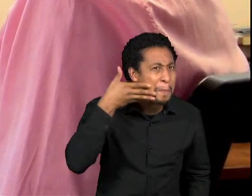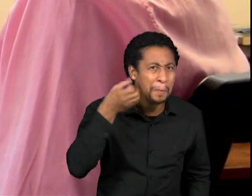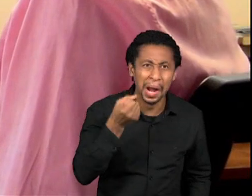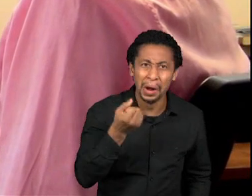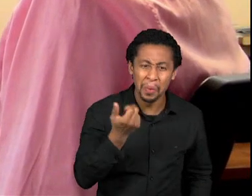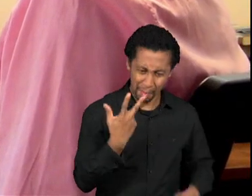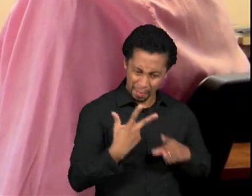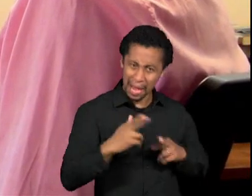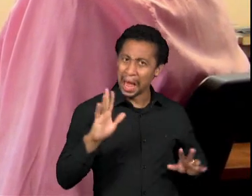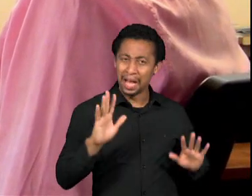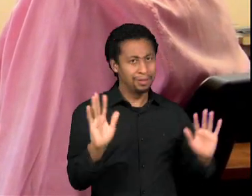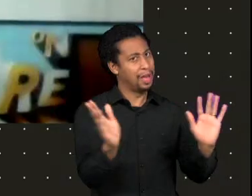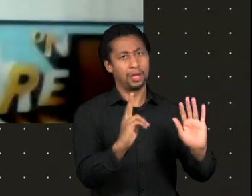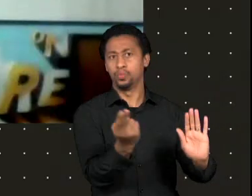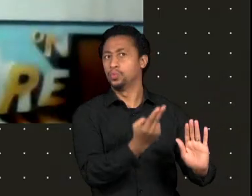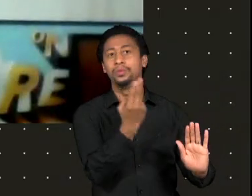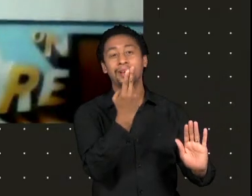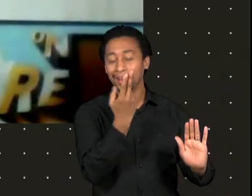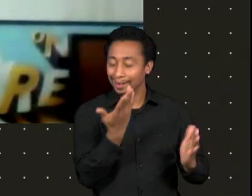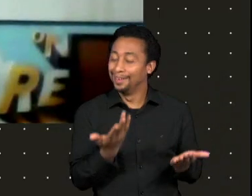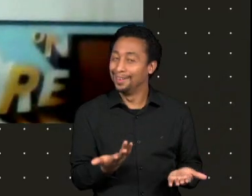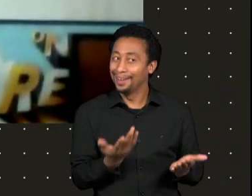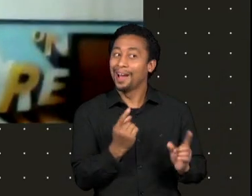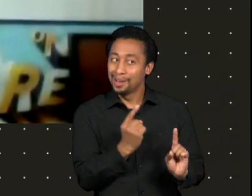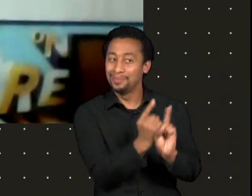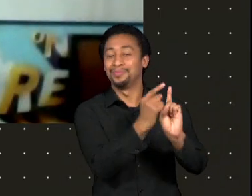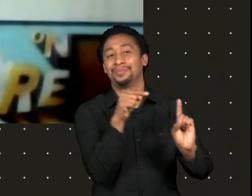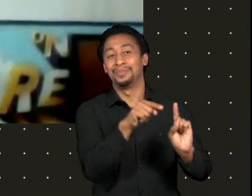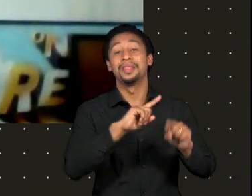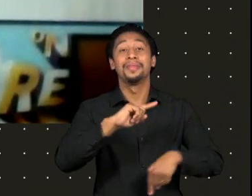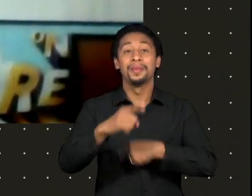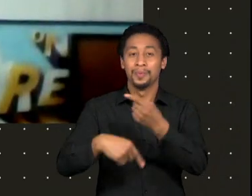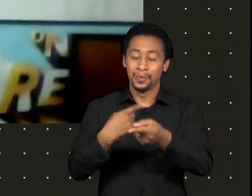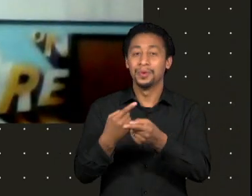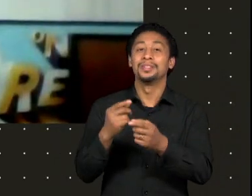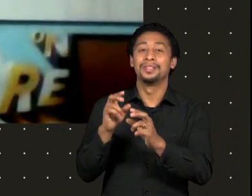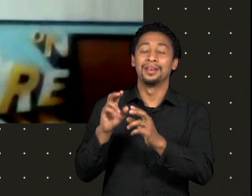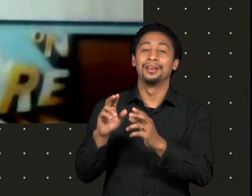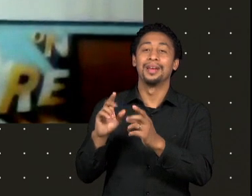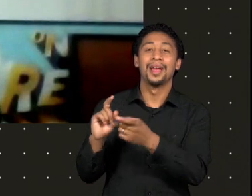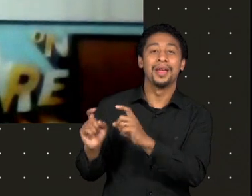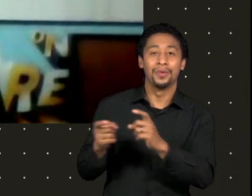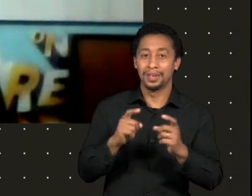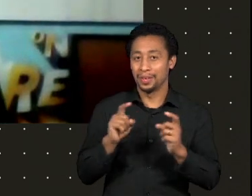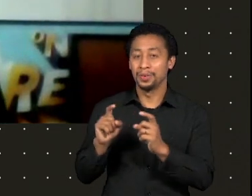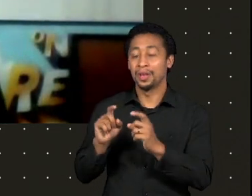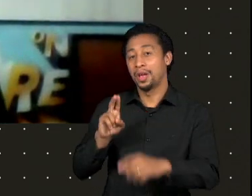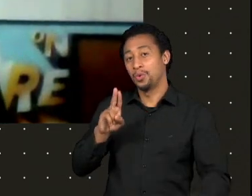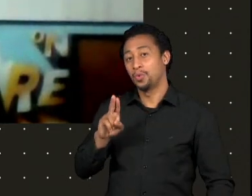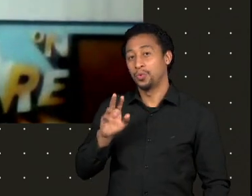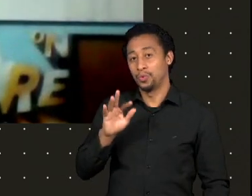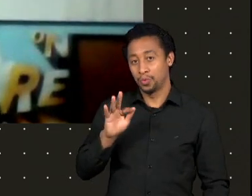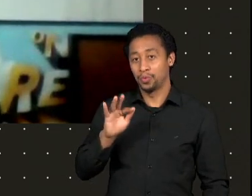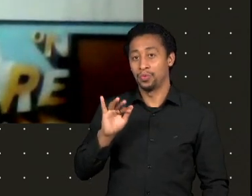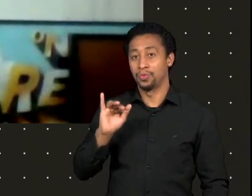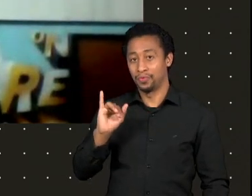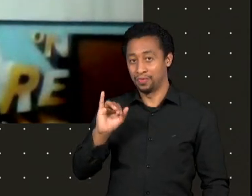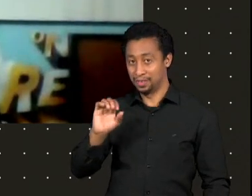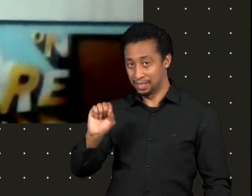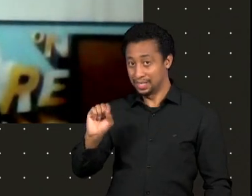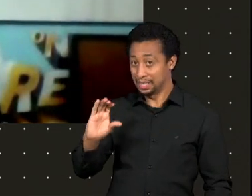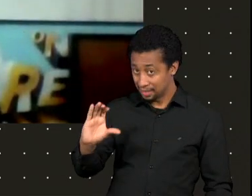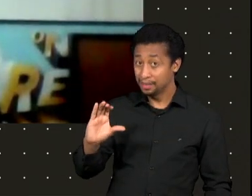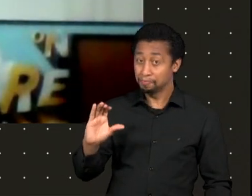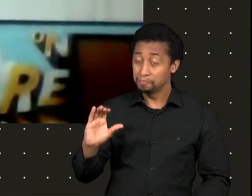Aí a segunda vez que eu vi o Nelson foi numa reunião na UF, a escola de cinema da